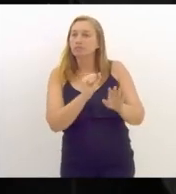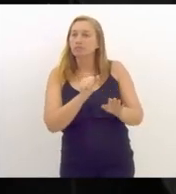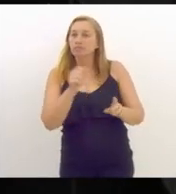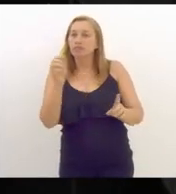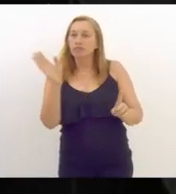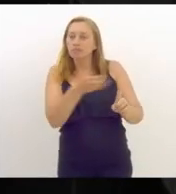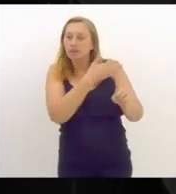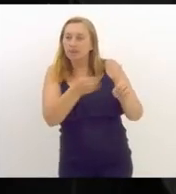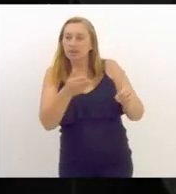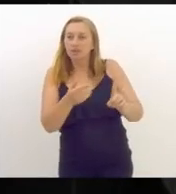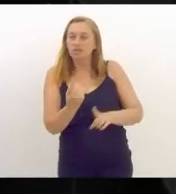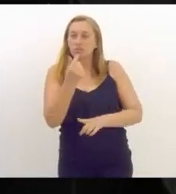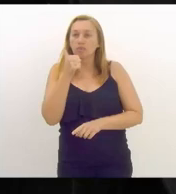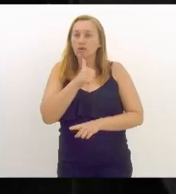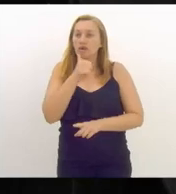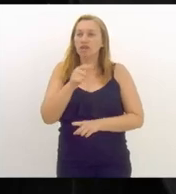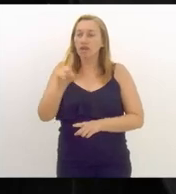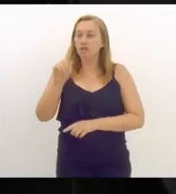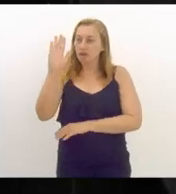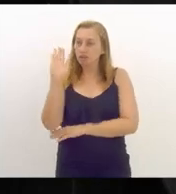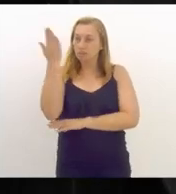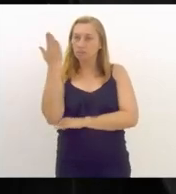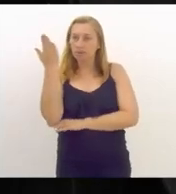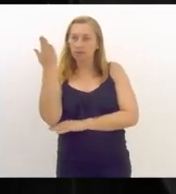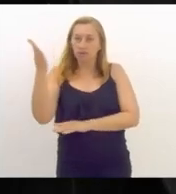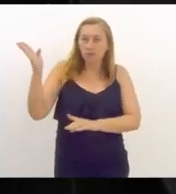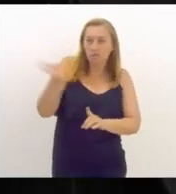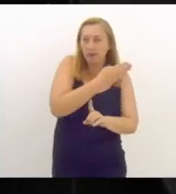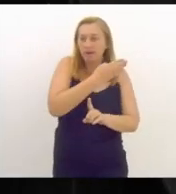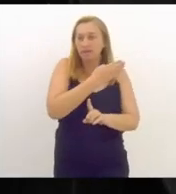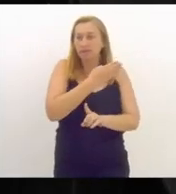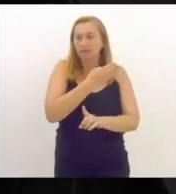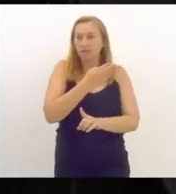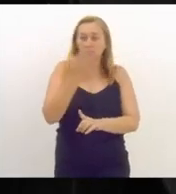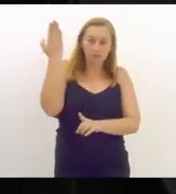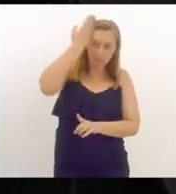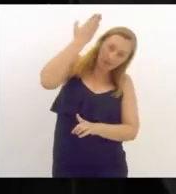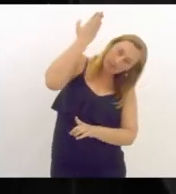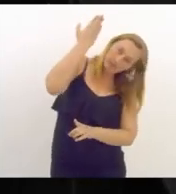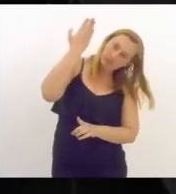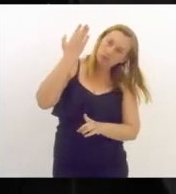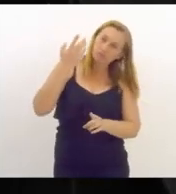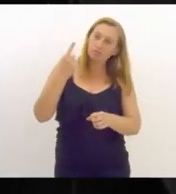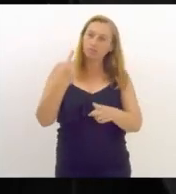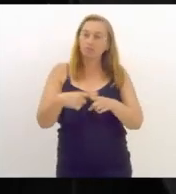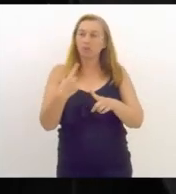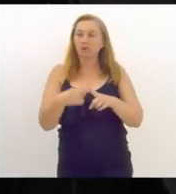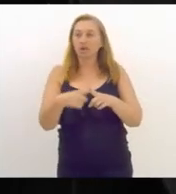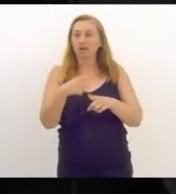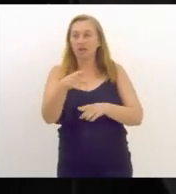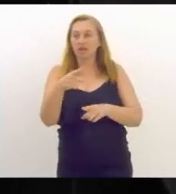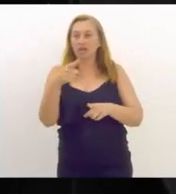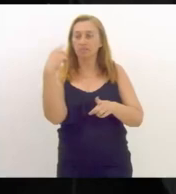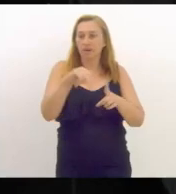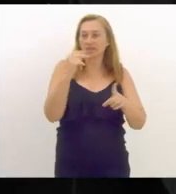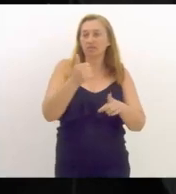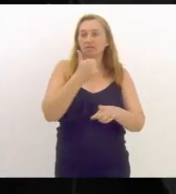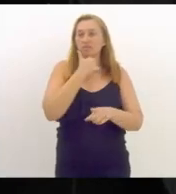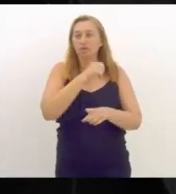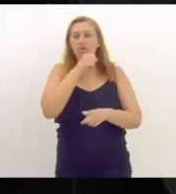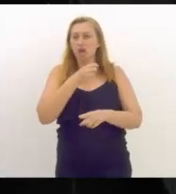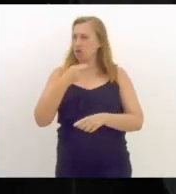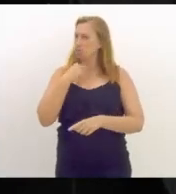numa mulher e eu pegasse um pau pedaço de pau e batesse na cabeça do cara para matar Porque ele bateu numa mulher eu não posso fazer isso